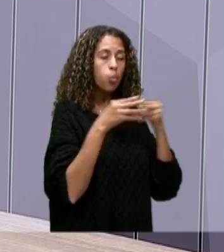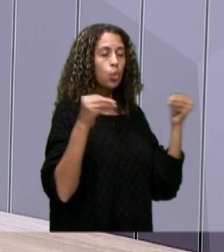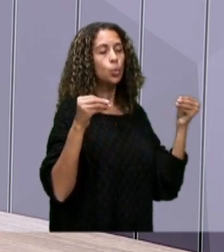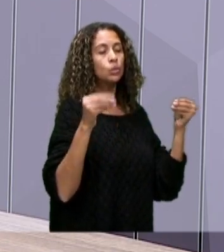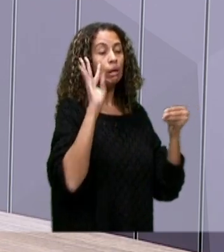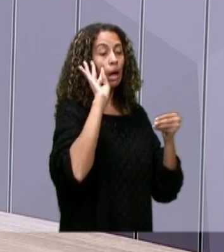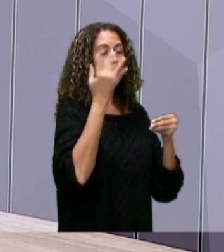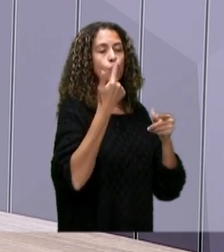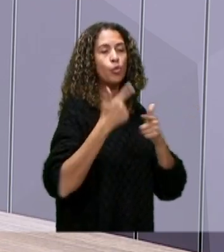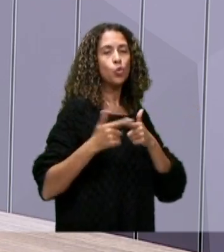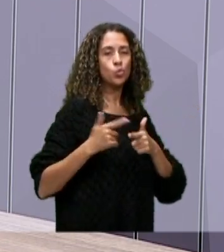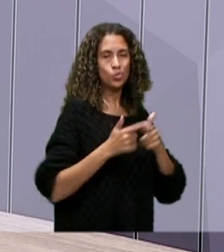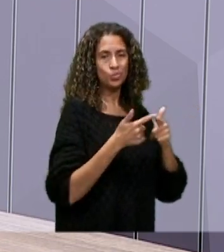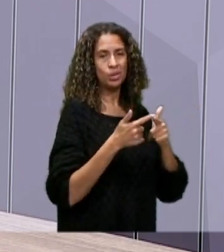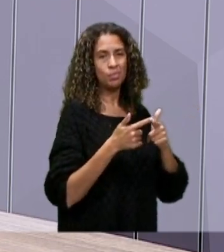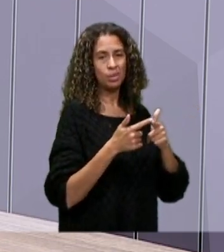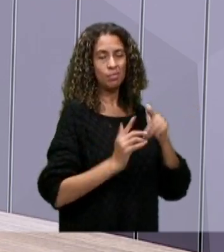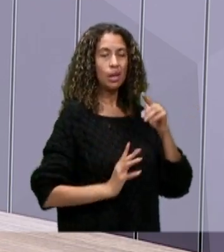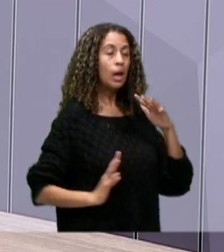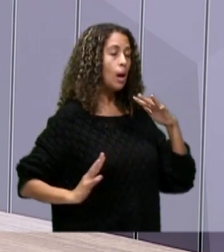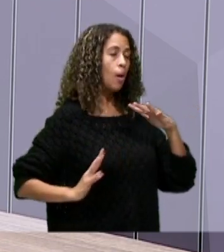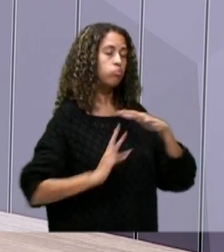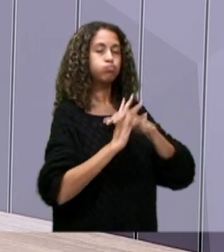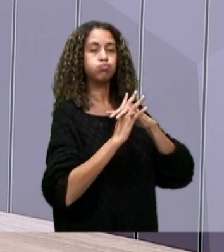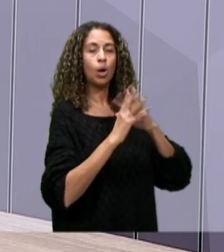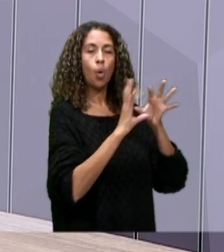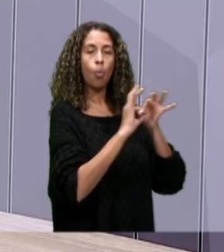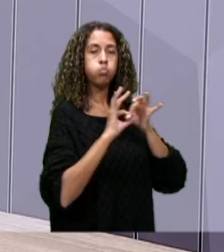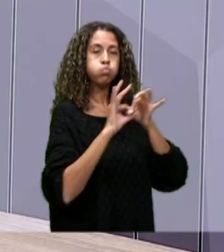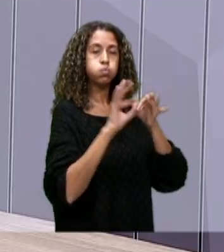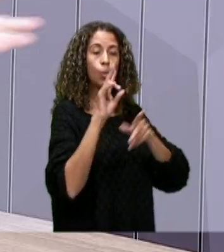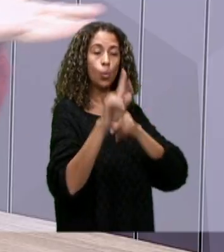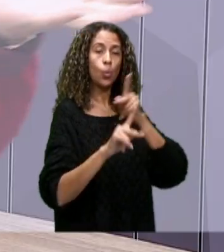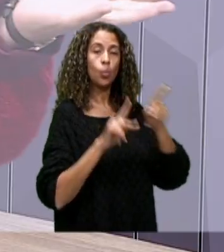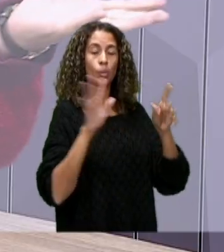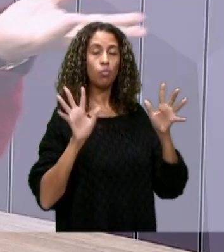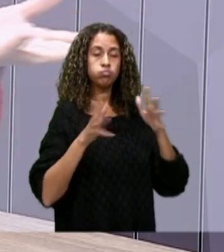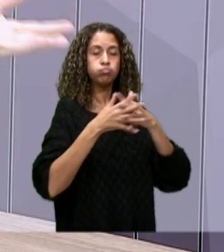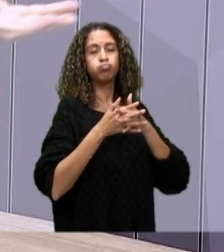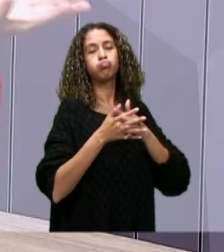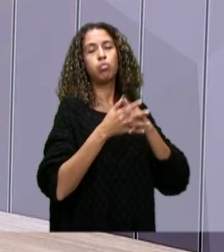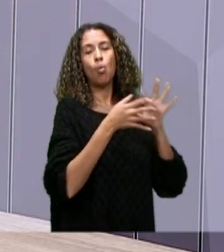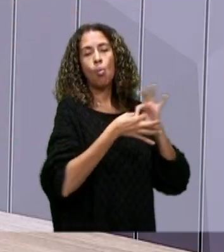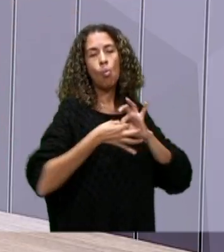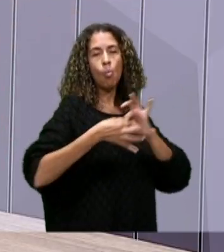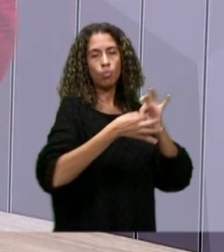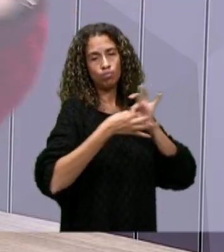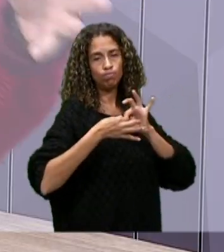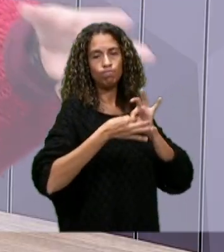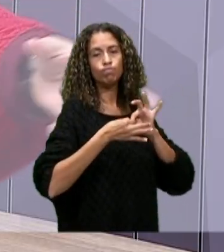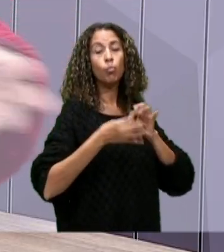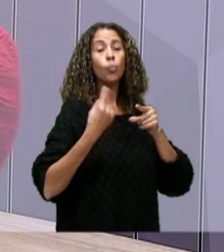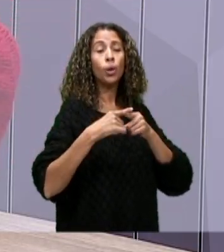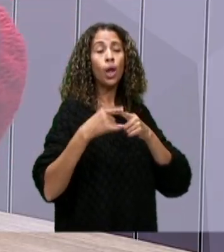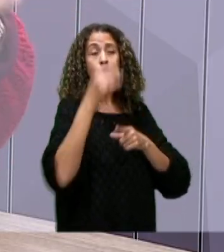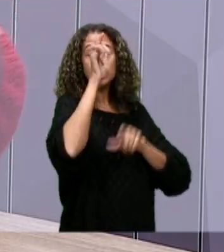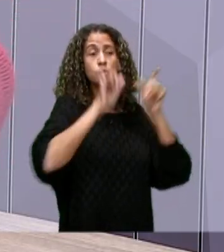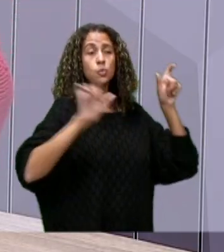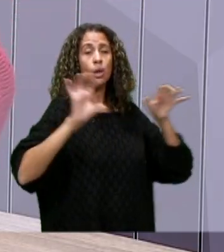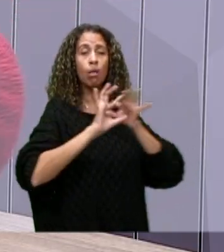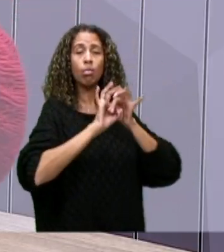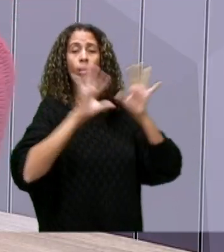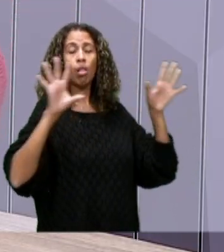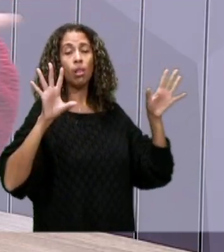O máximo da integração entre os povos e da integração entre as pessoas, porque é da liberdade das pessoas